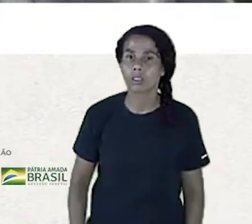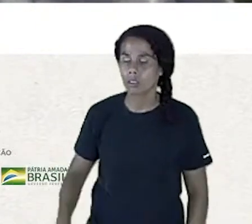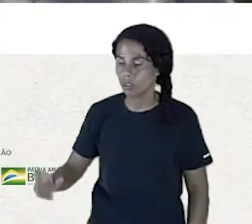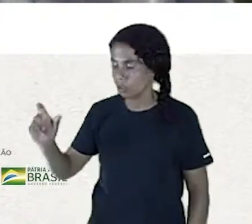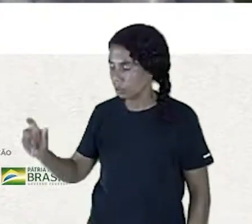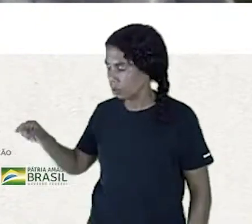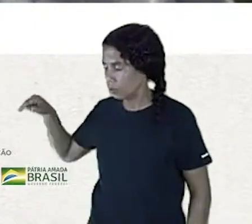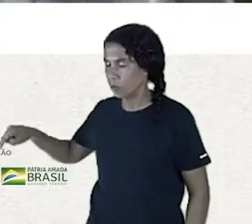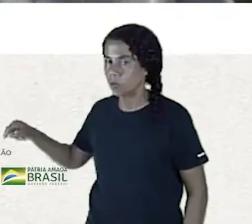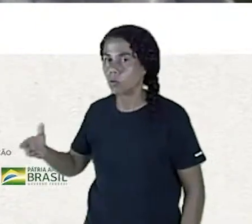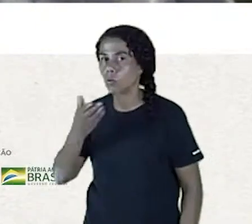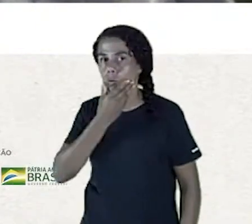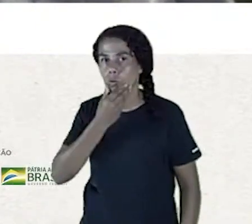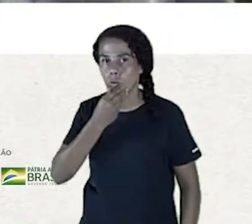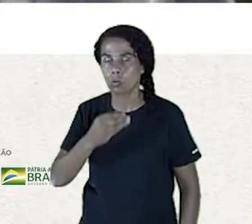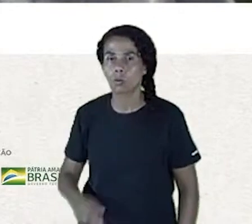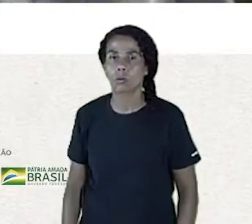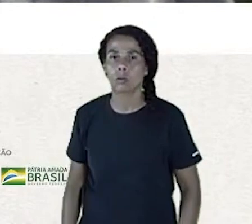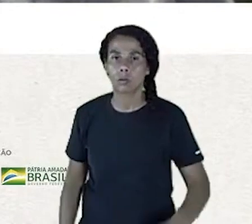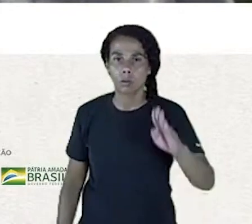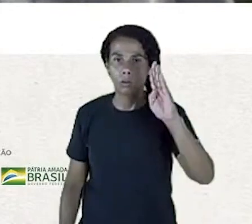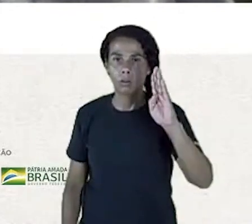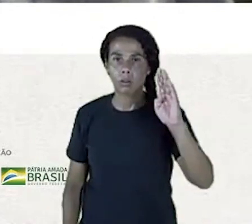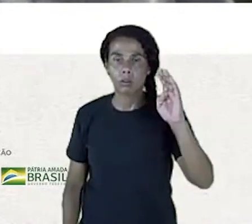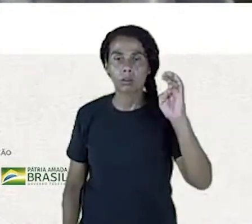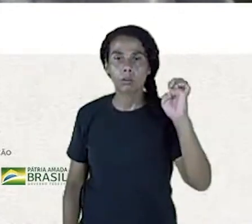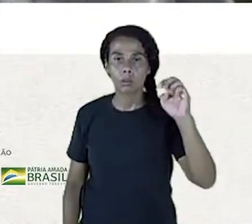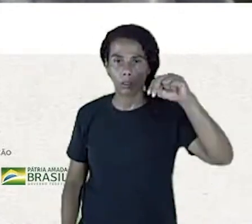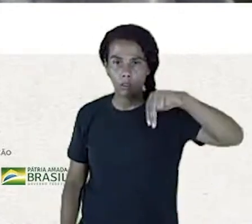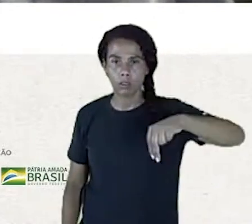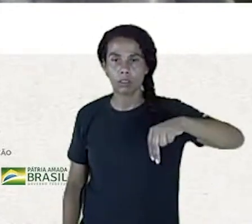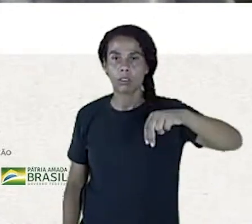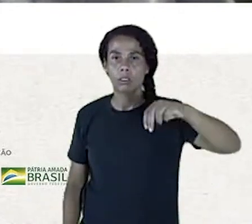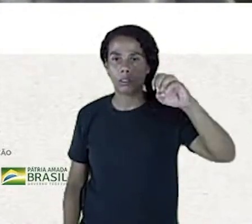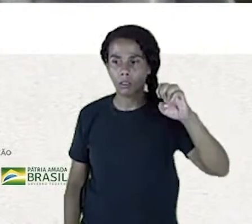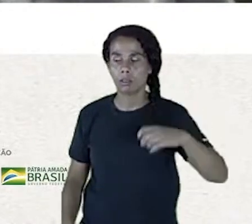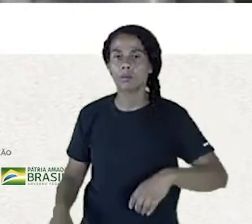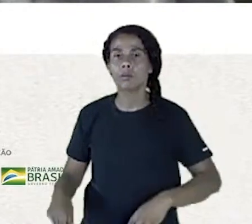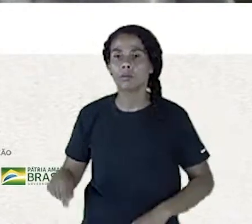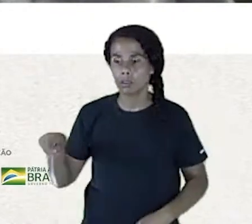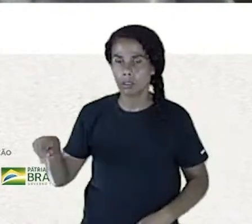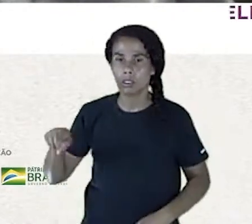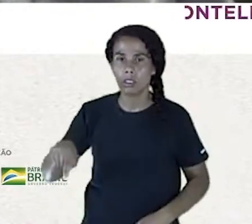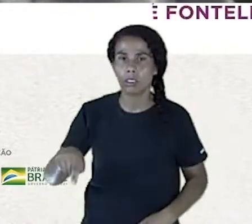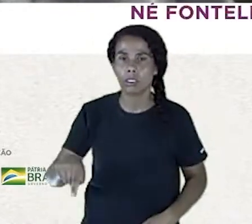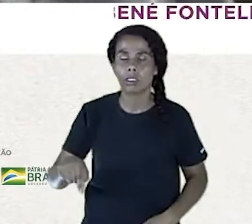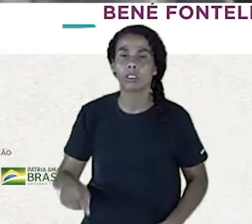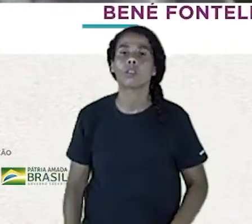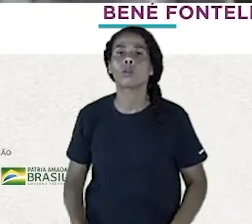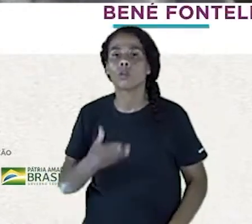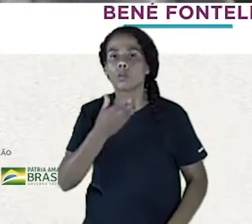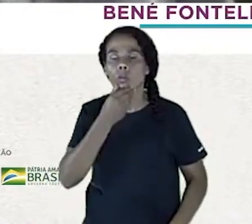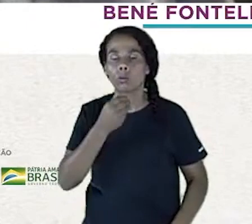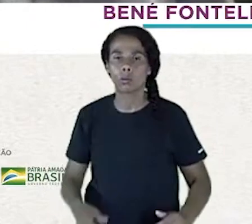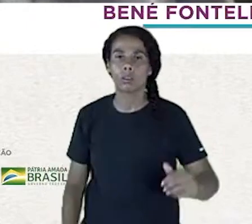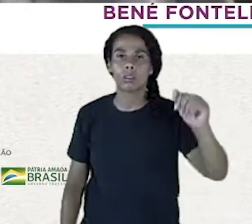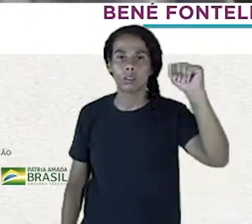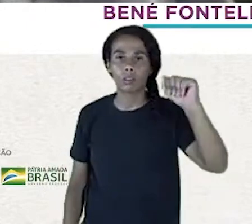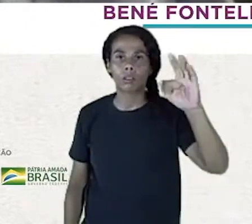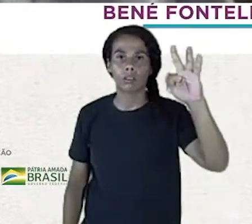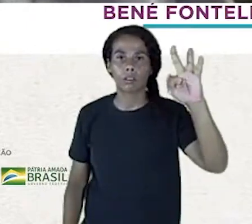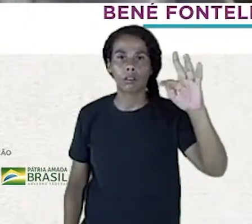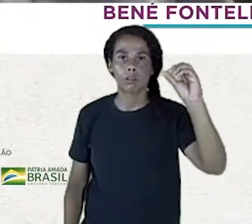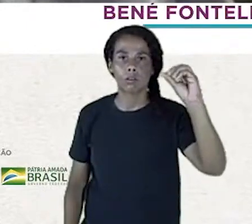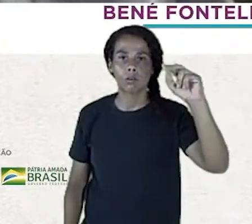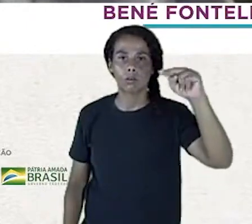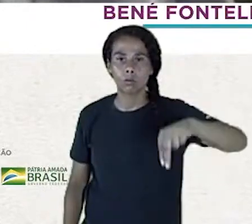dessa coisa do texto literário da sua obra, enaltecendo a capacidade metafísica da